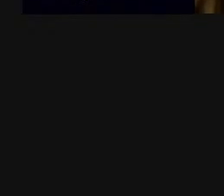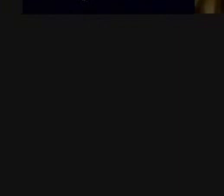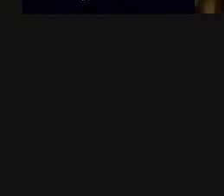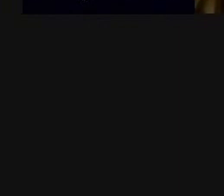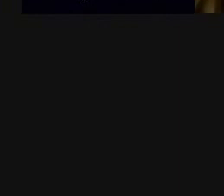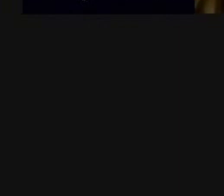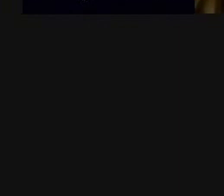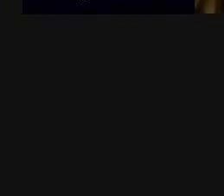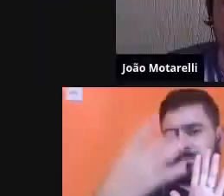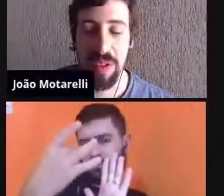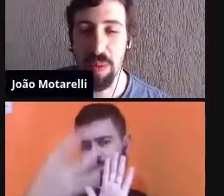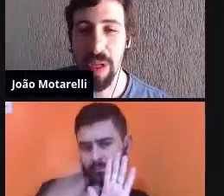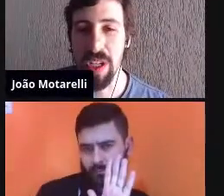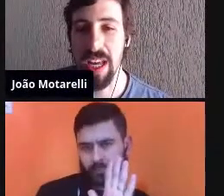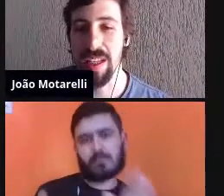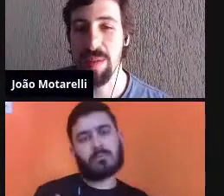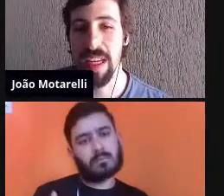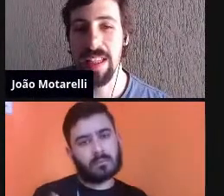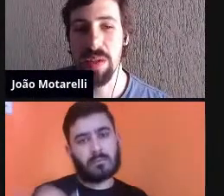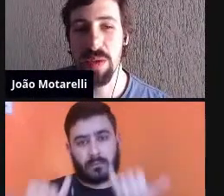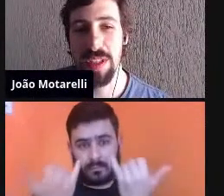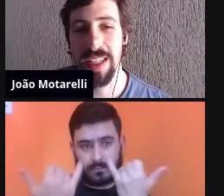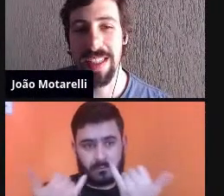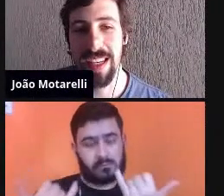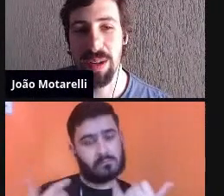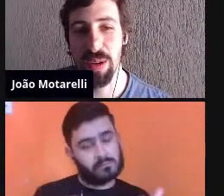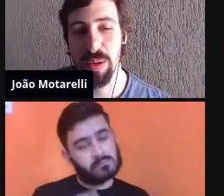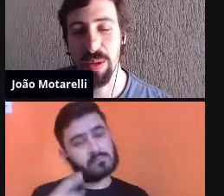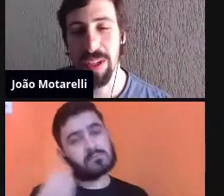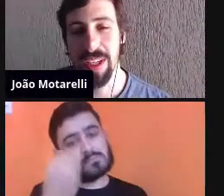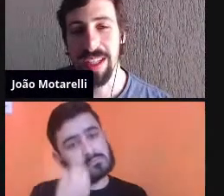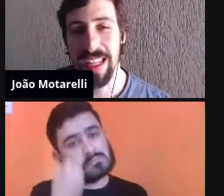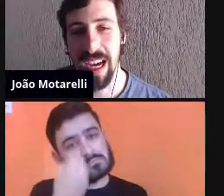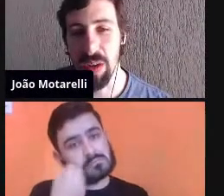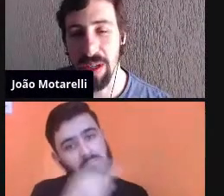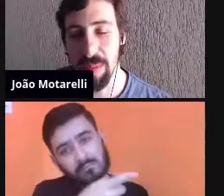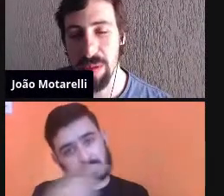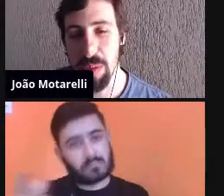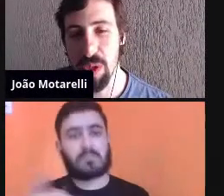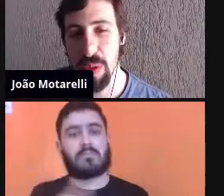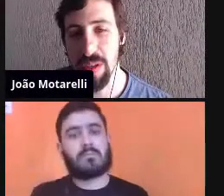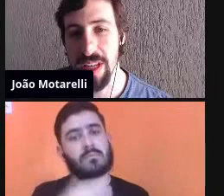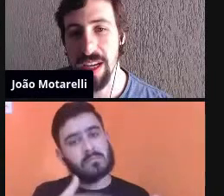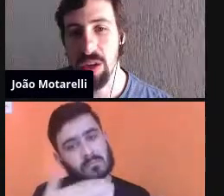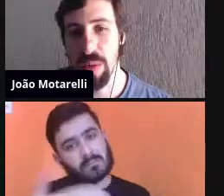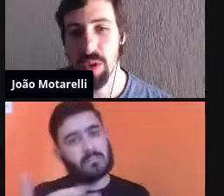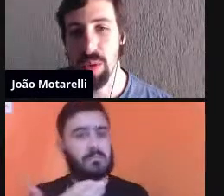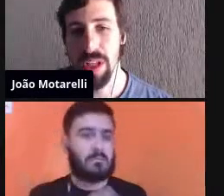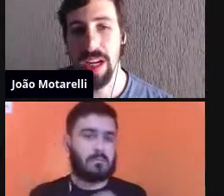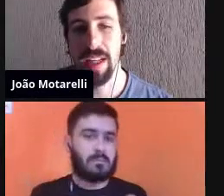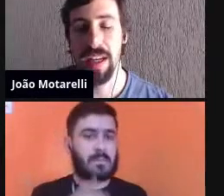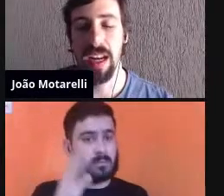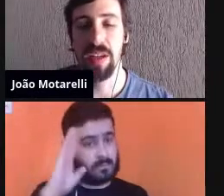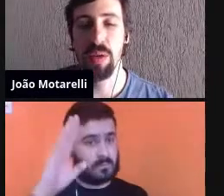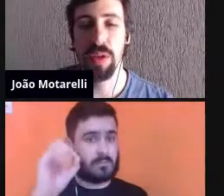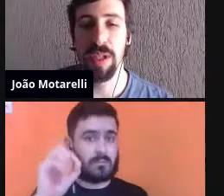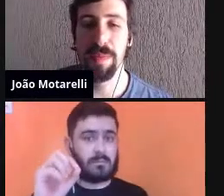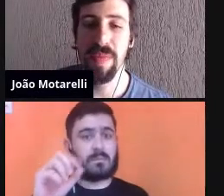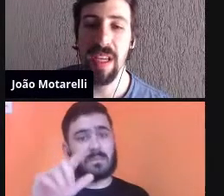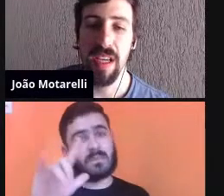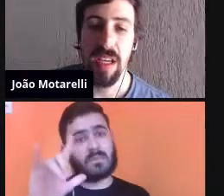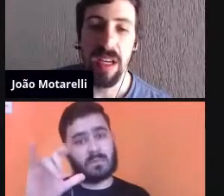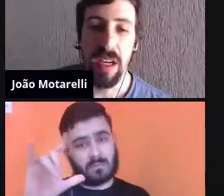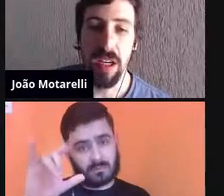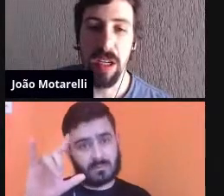Eu deixo aqui os meus contatos para vocês compartilharem a experiência de vocês aí ao longo da aula, principalmente pelo Instagram,